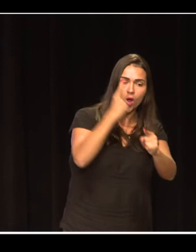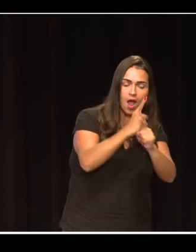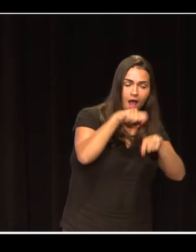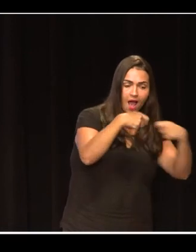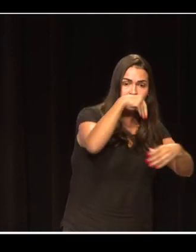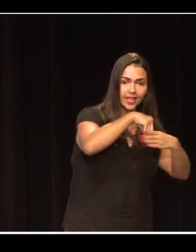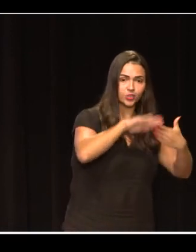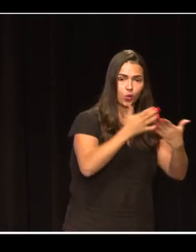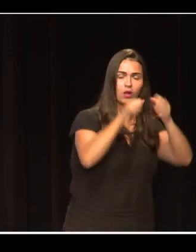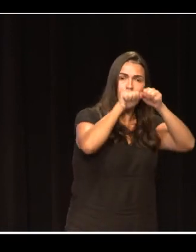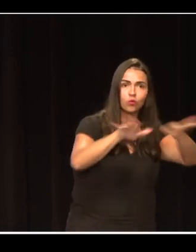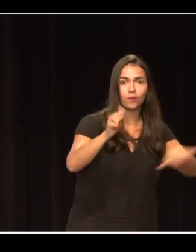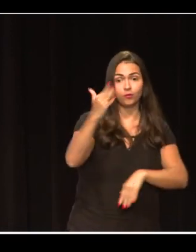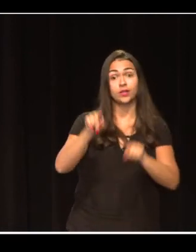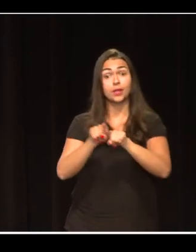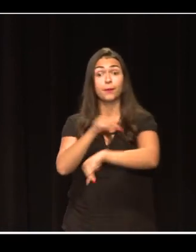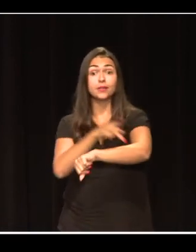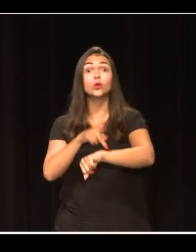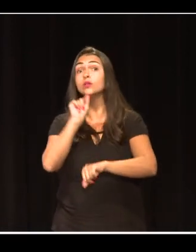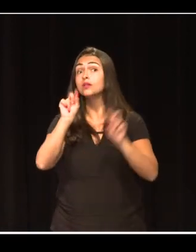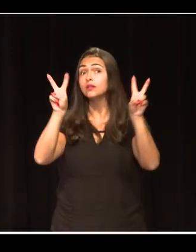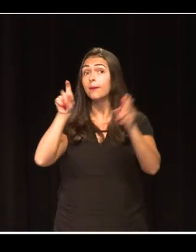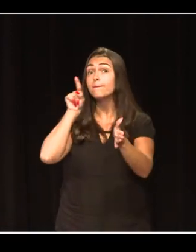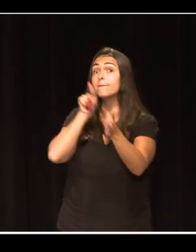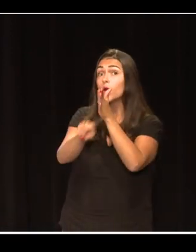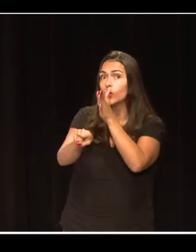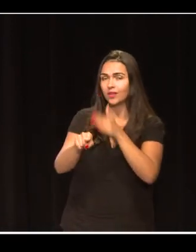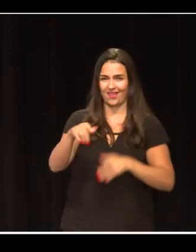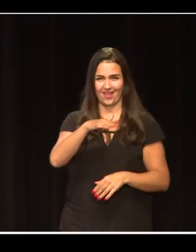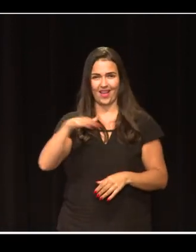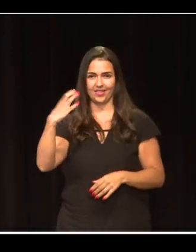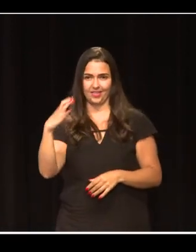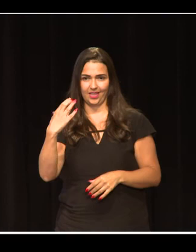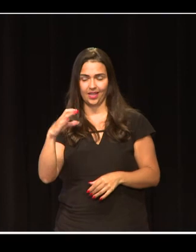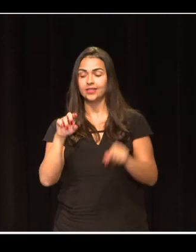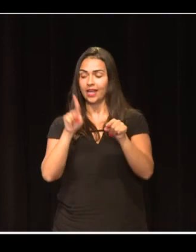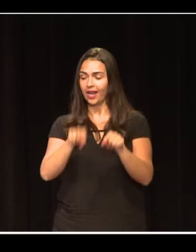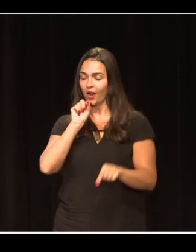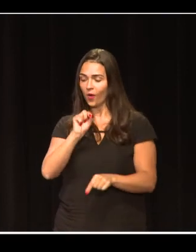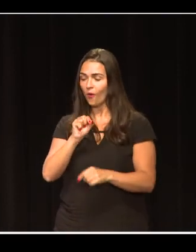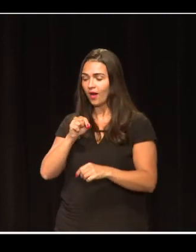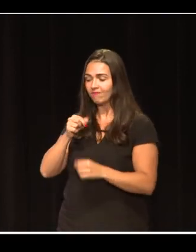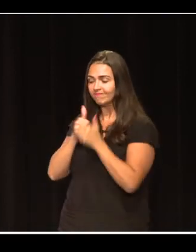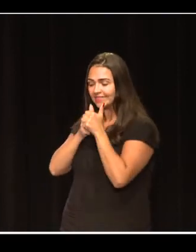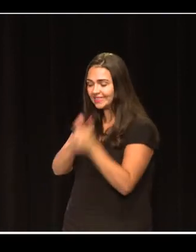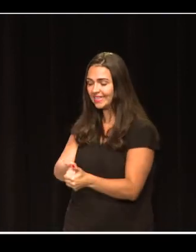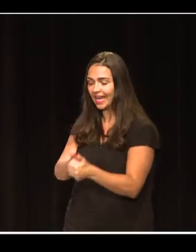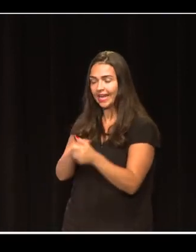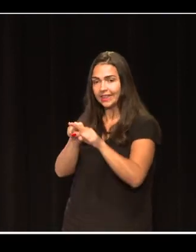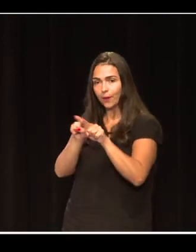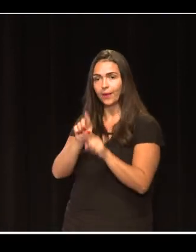Uma pedagogia da pergunta, que na área das ciências a grande referência é o DEMEIS, mas na área da pedagogia a gente pode